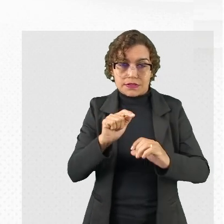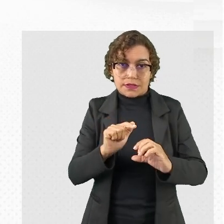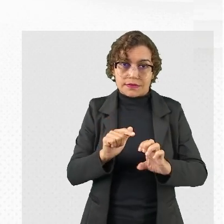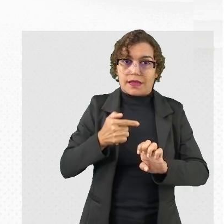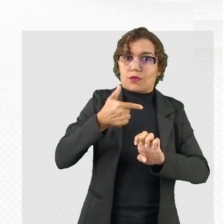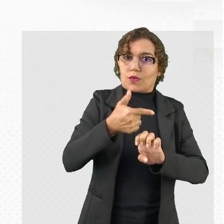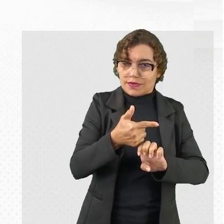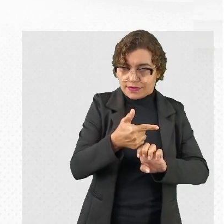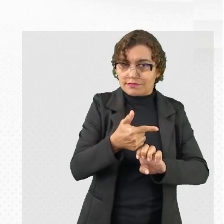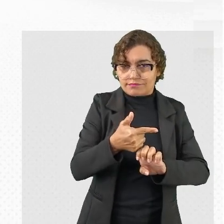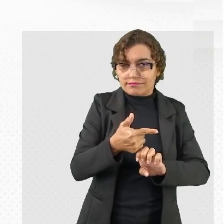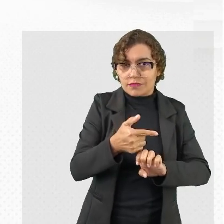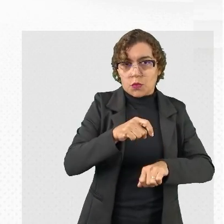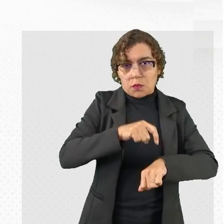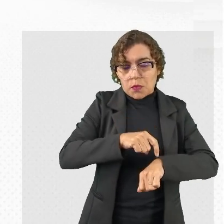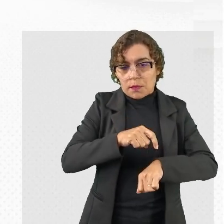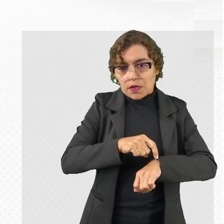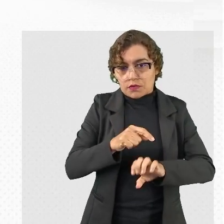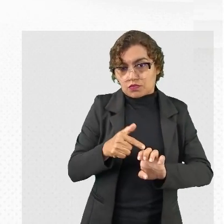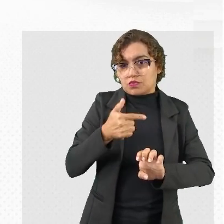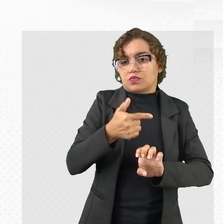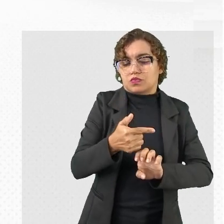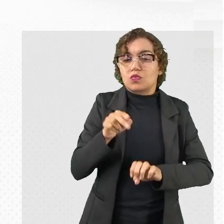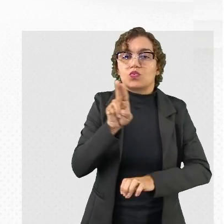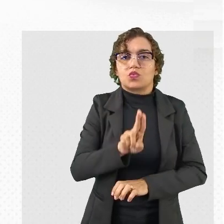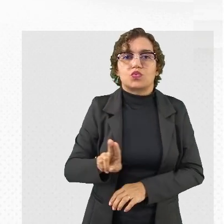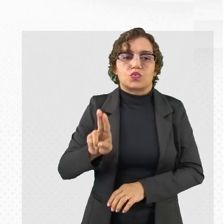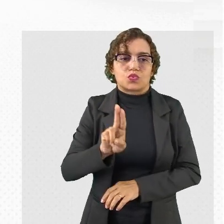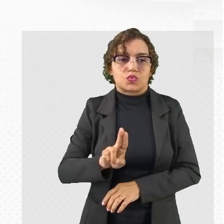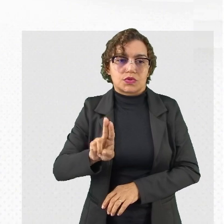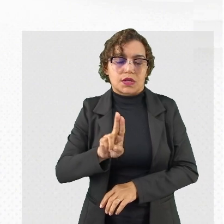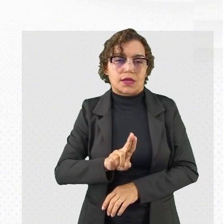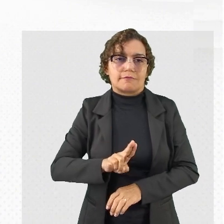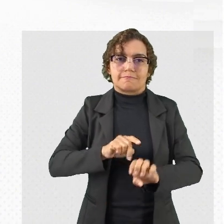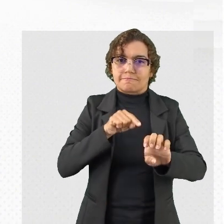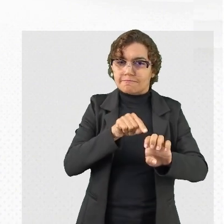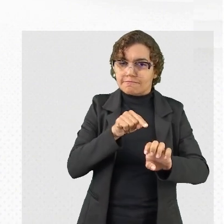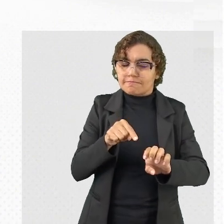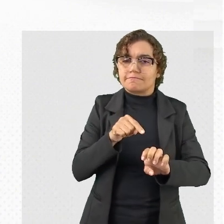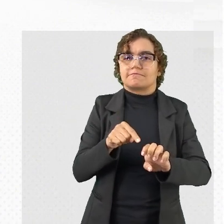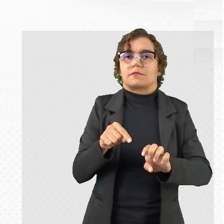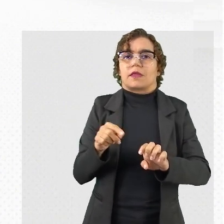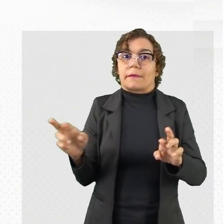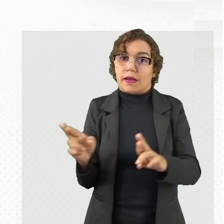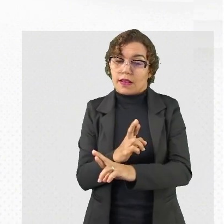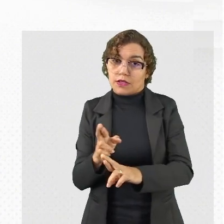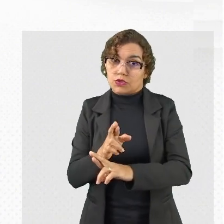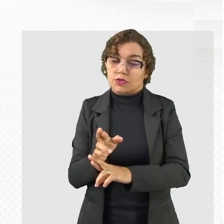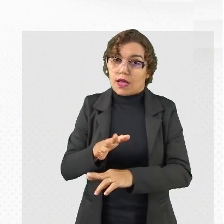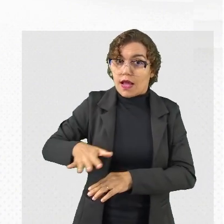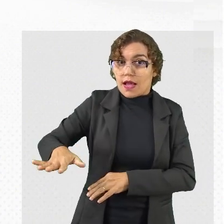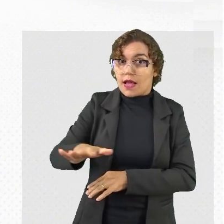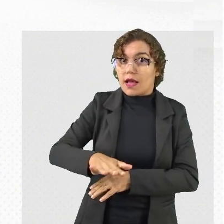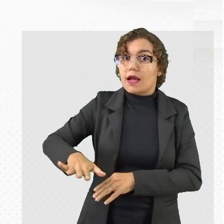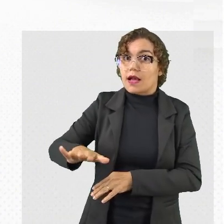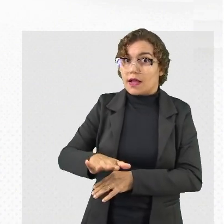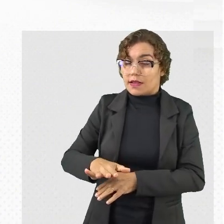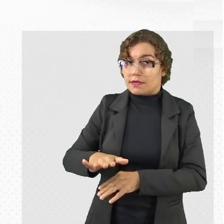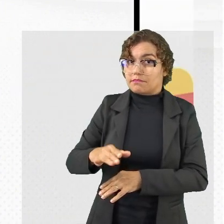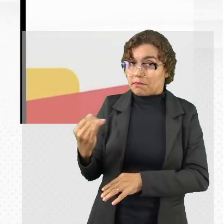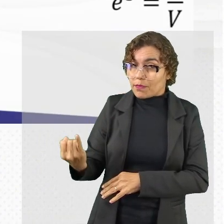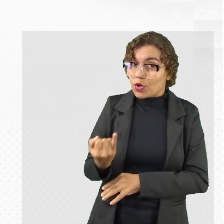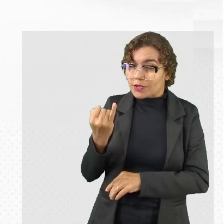quadrado, tá? Quando for utilizar a escala para relacionar a área. Não esqueça desse detalhe bastante